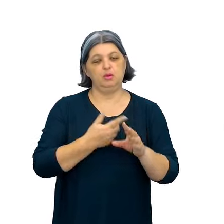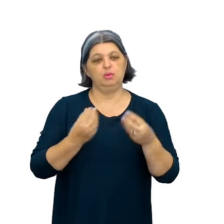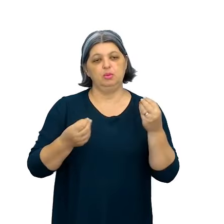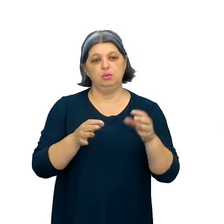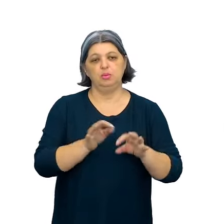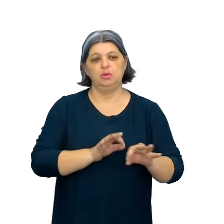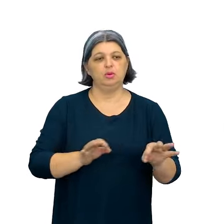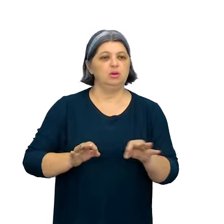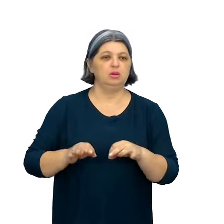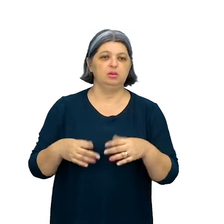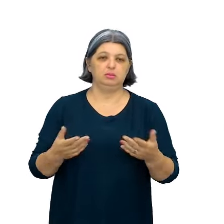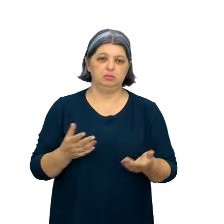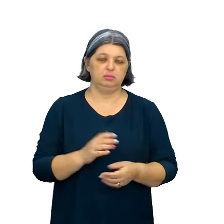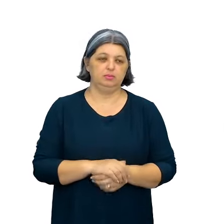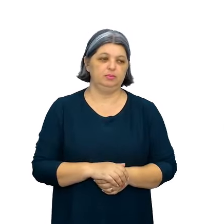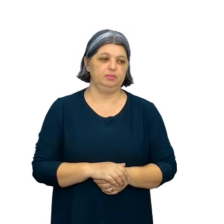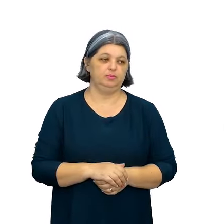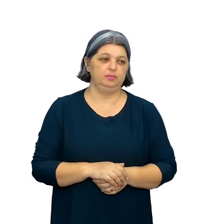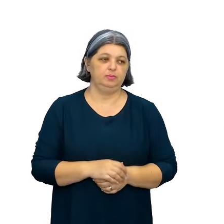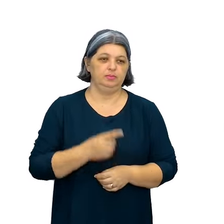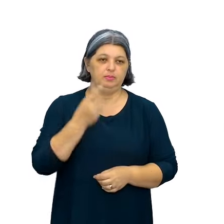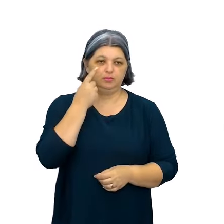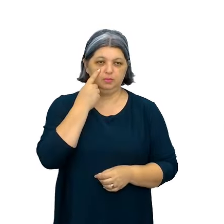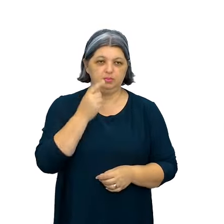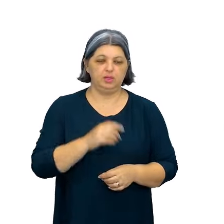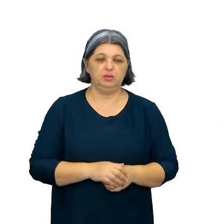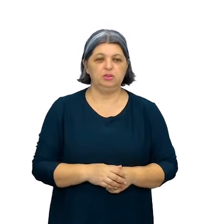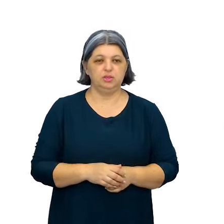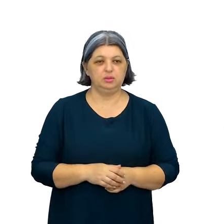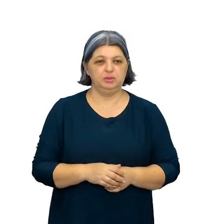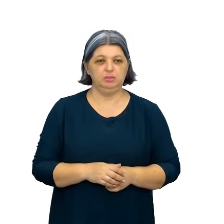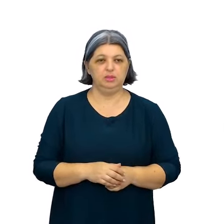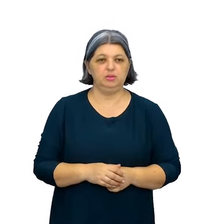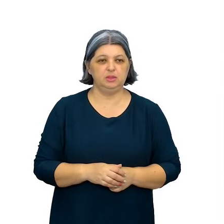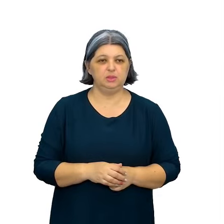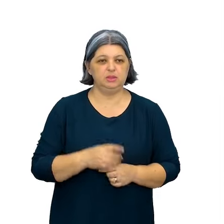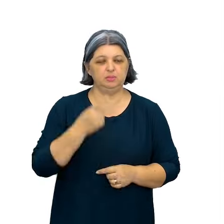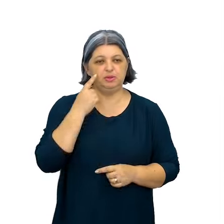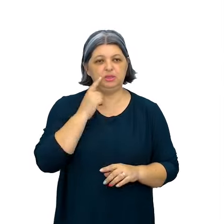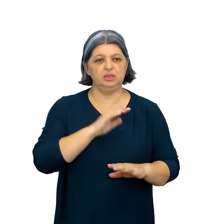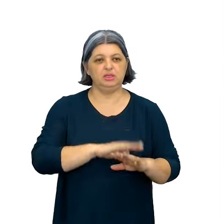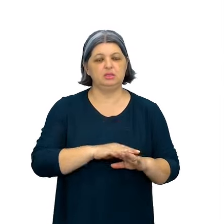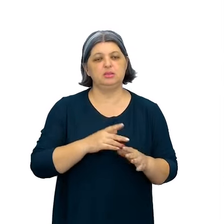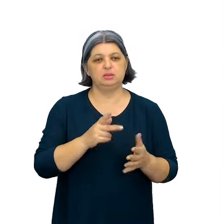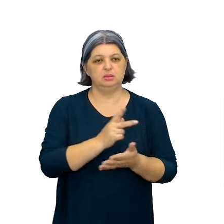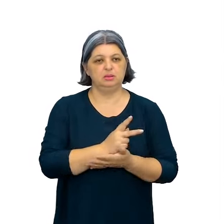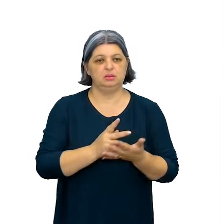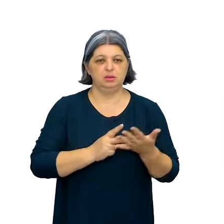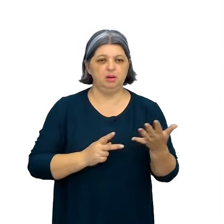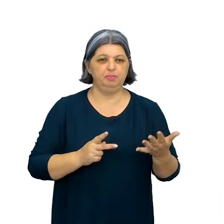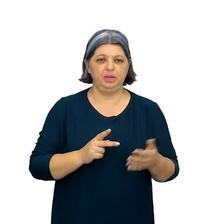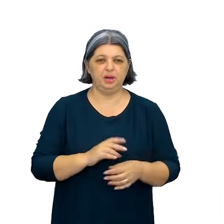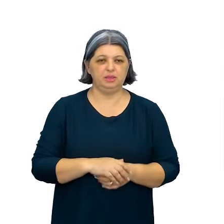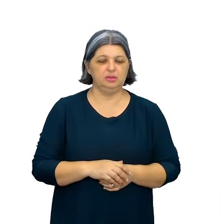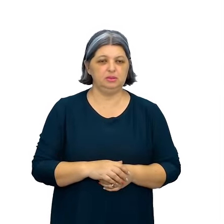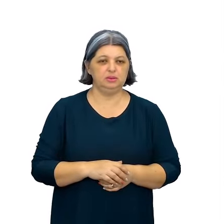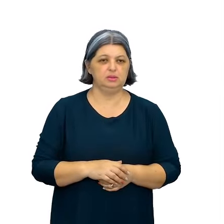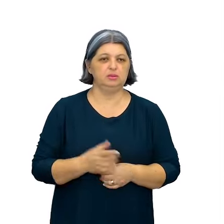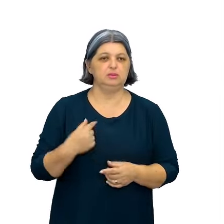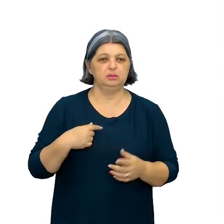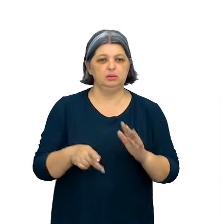gênero textual? Como ele está organizado, né? O poema paródia, no caso aqui, ele é um